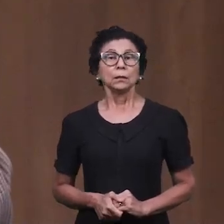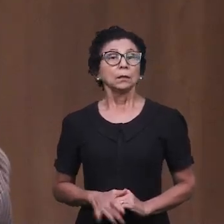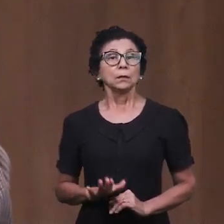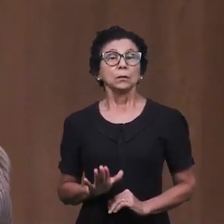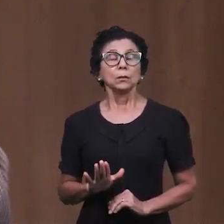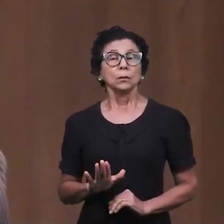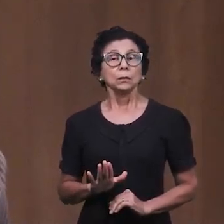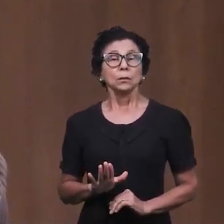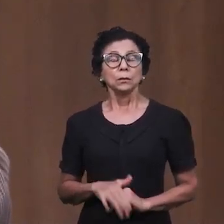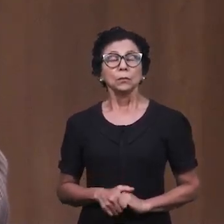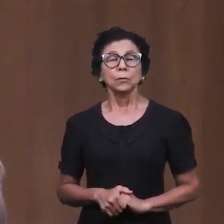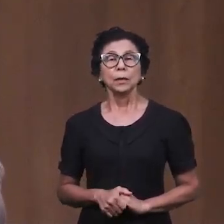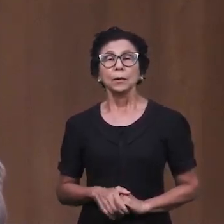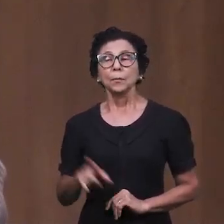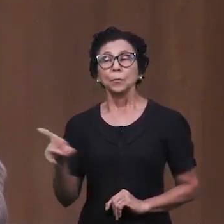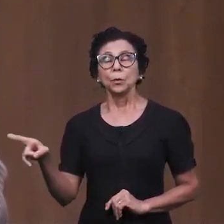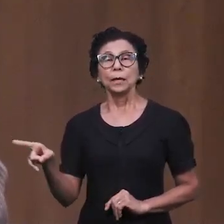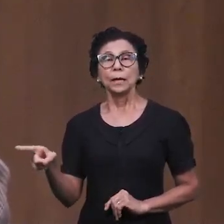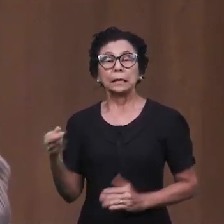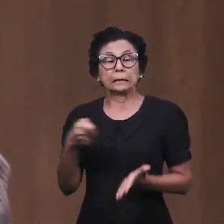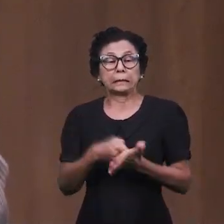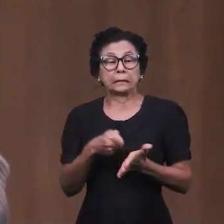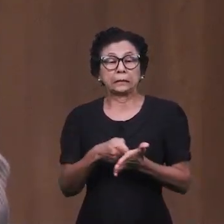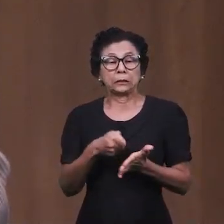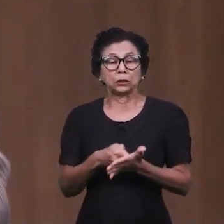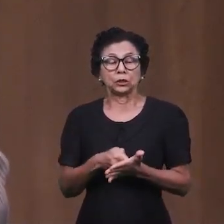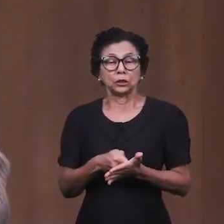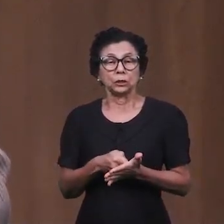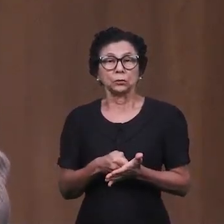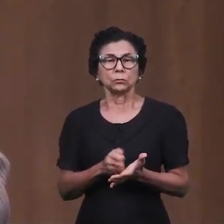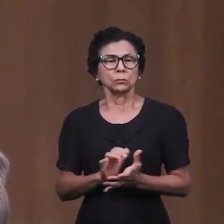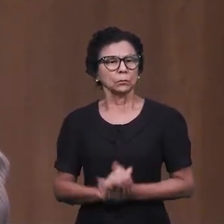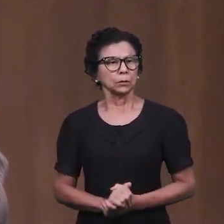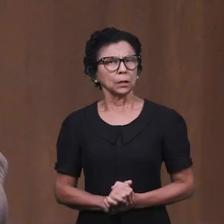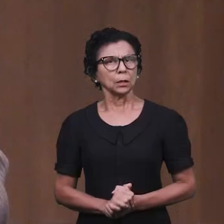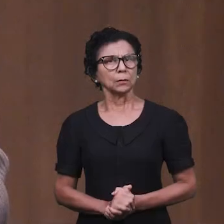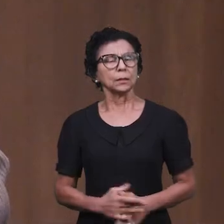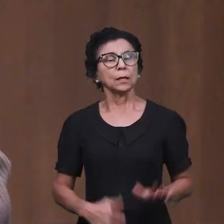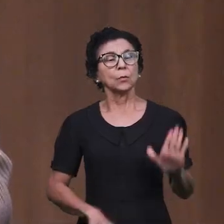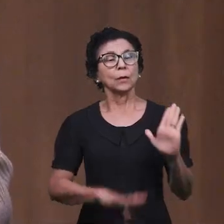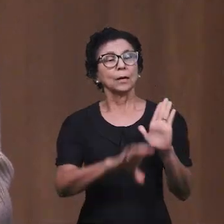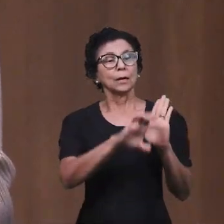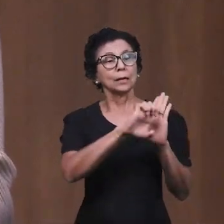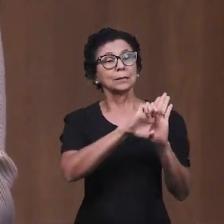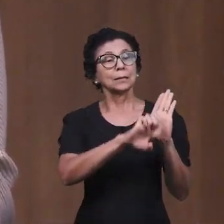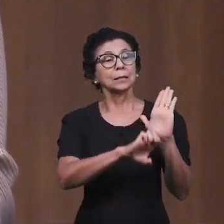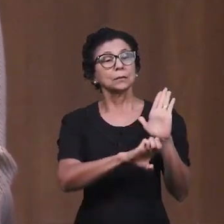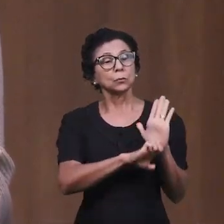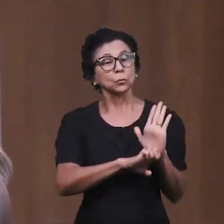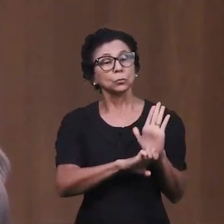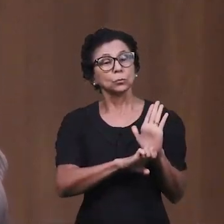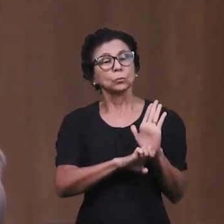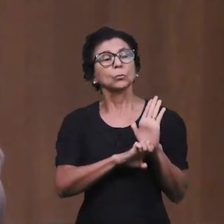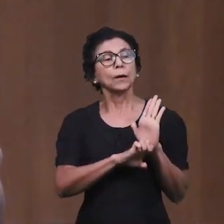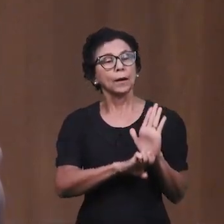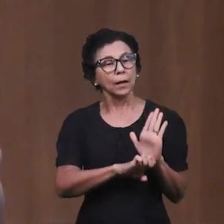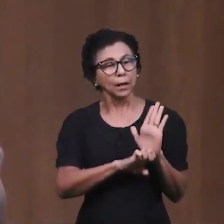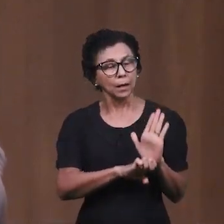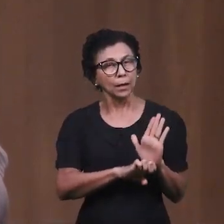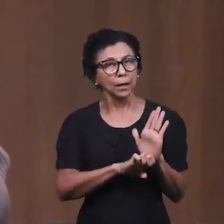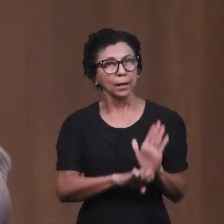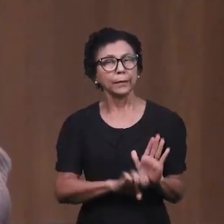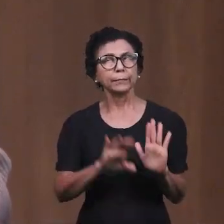e perderam a autoridade. É algo que tem um estatuto que está ali dizendo. Então eu tento desvincular um